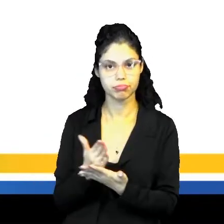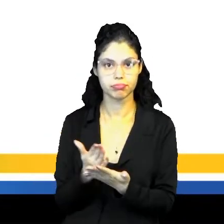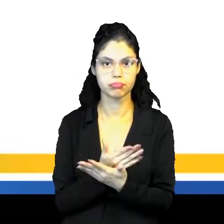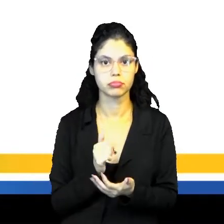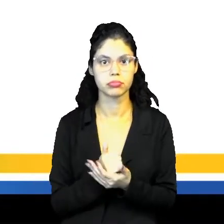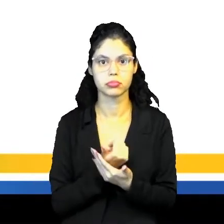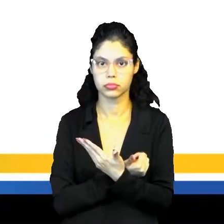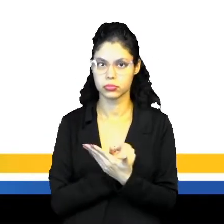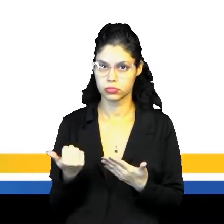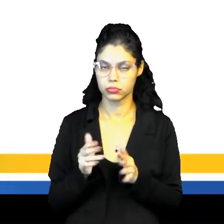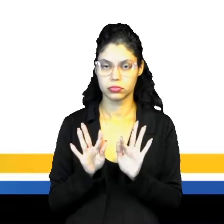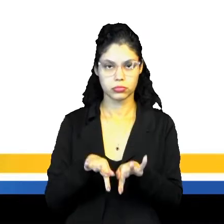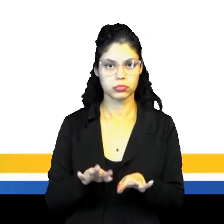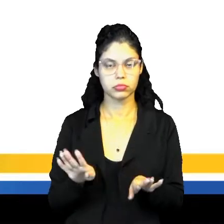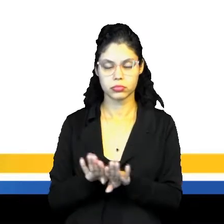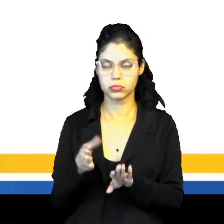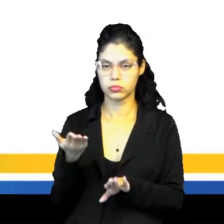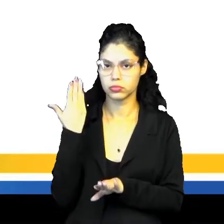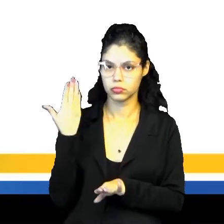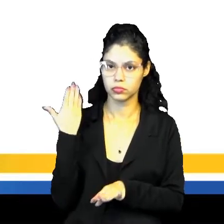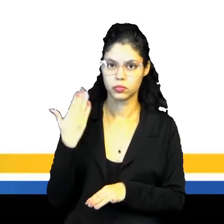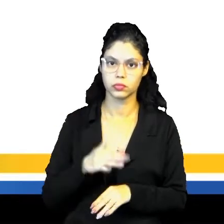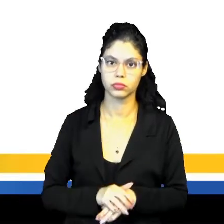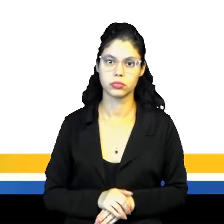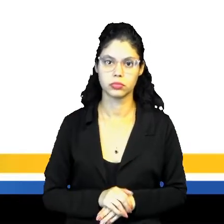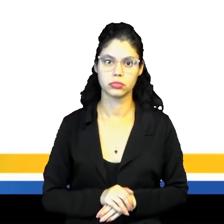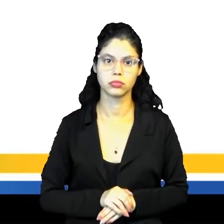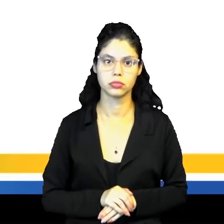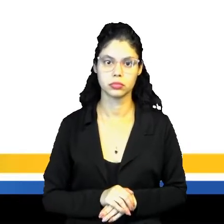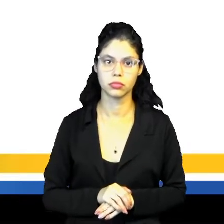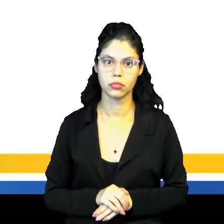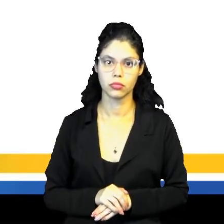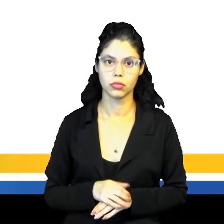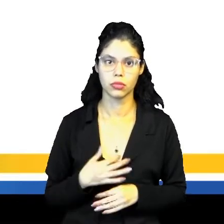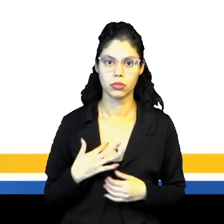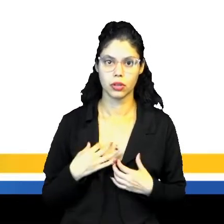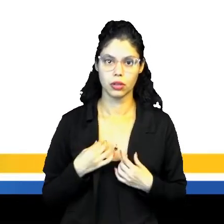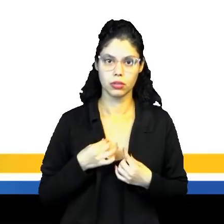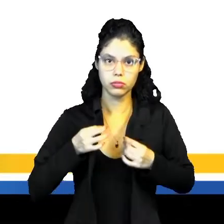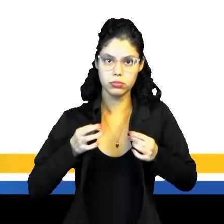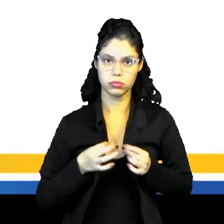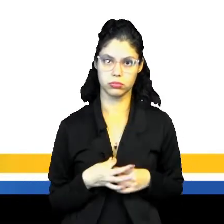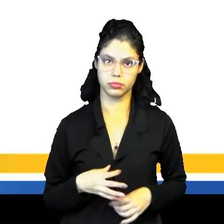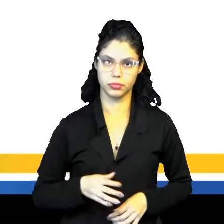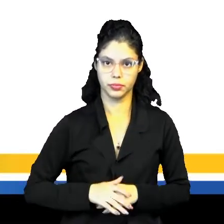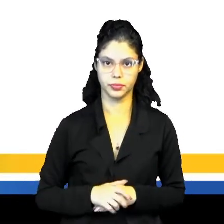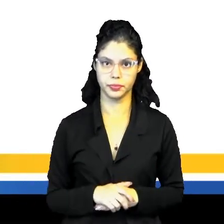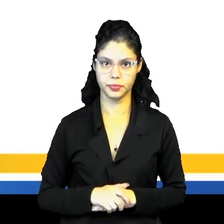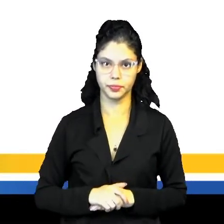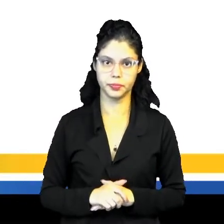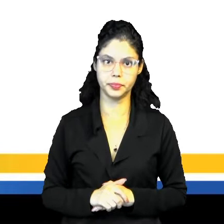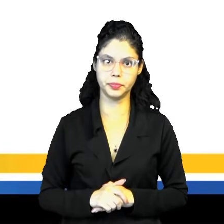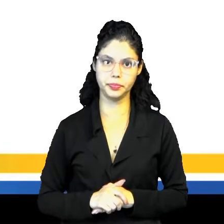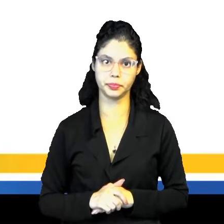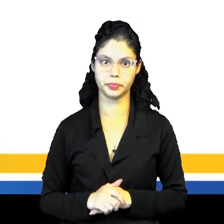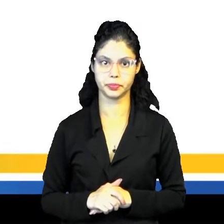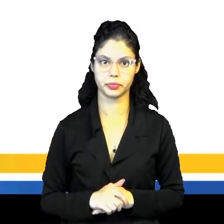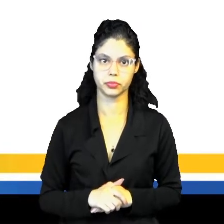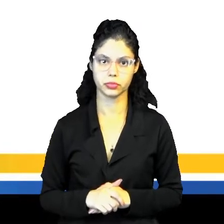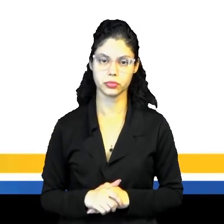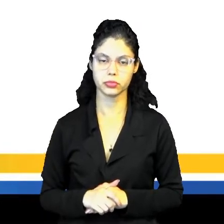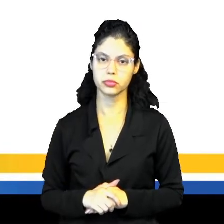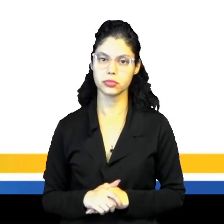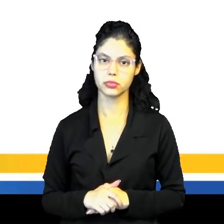ação de ler totalmente concluída aí no passado, né? Ou distante ou não muito distante, né? A mesma conjunção ali,